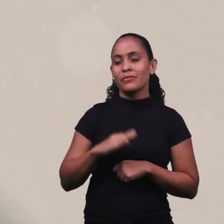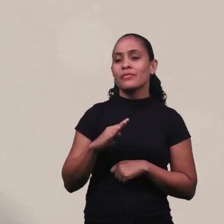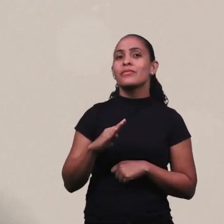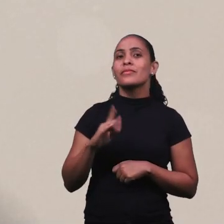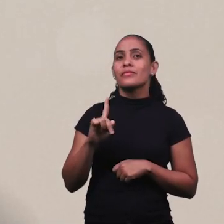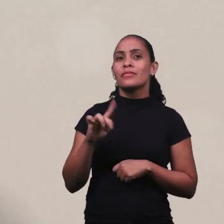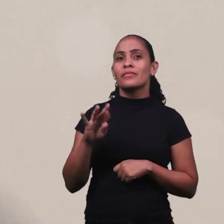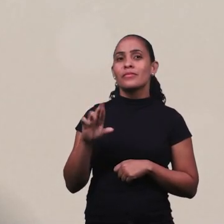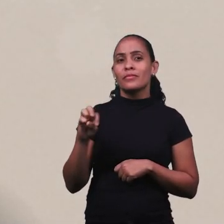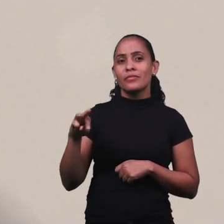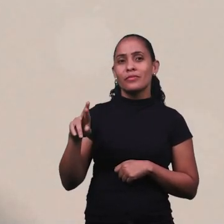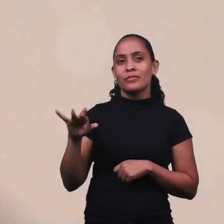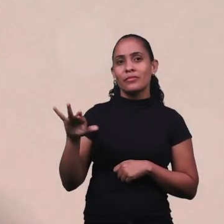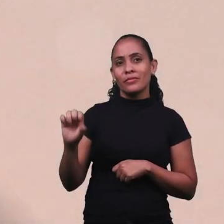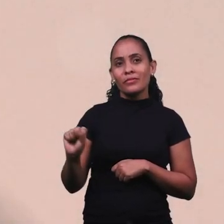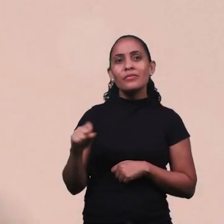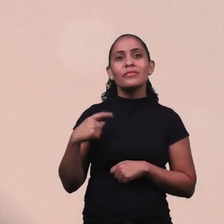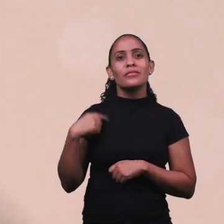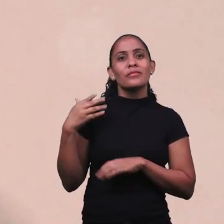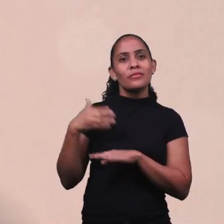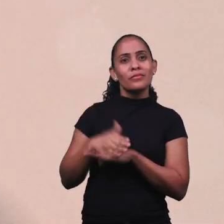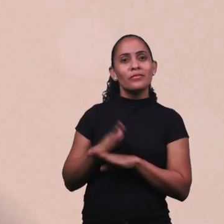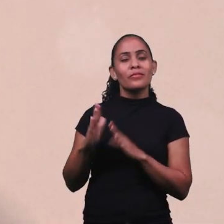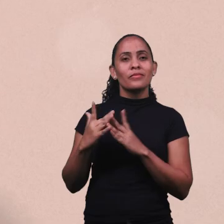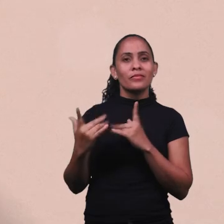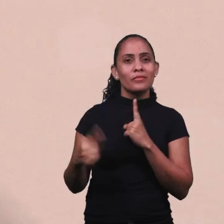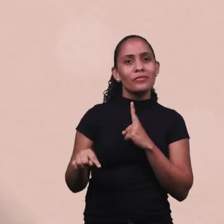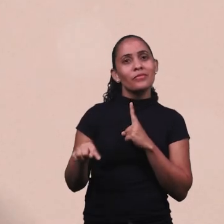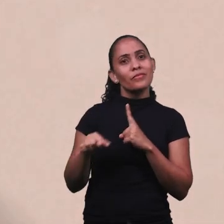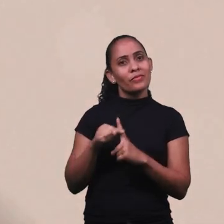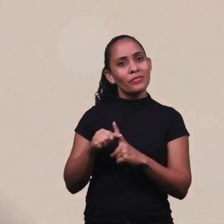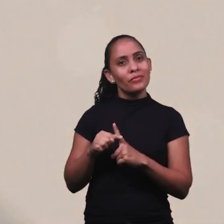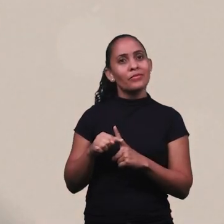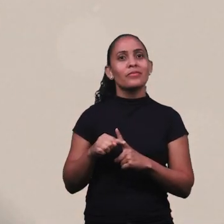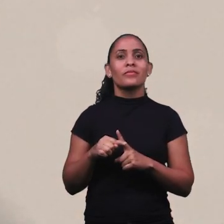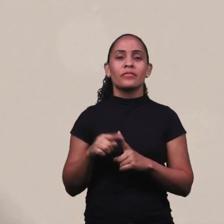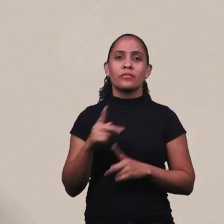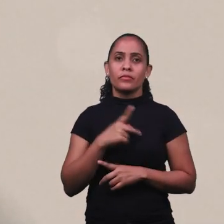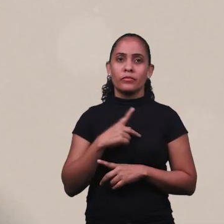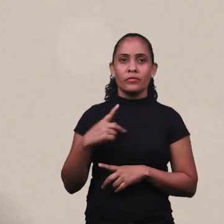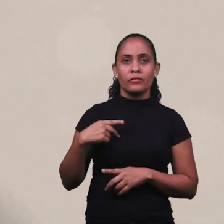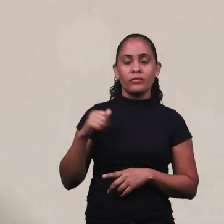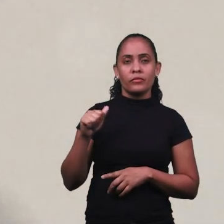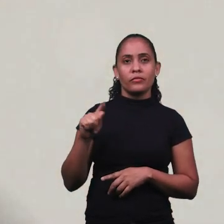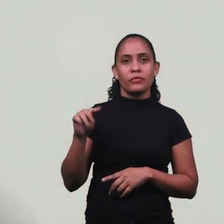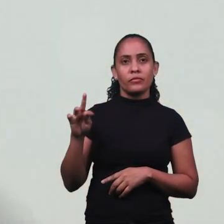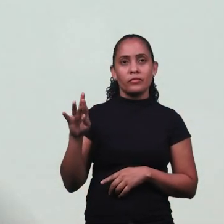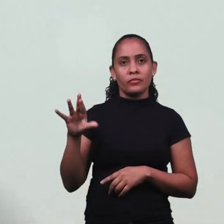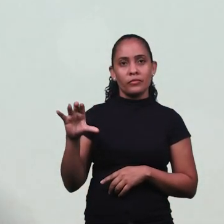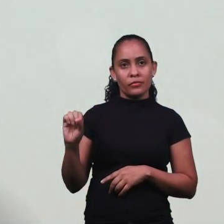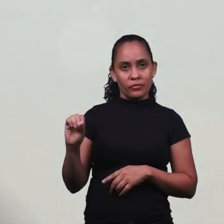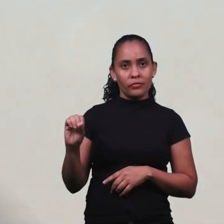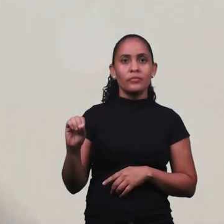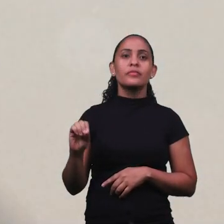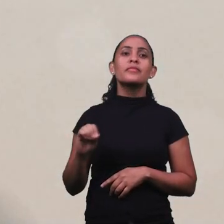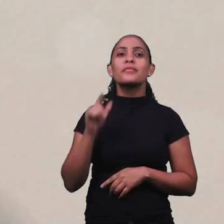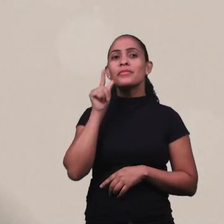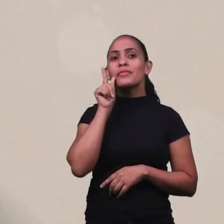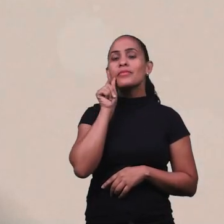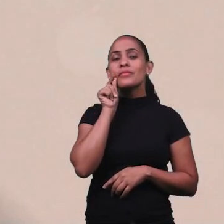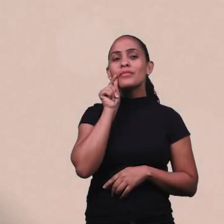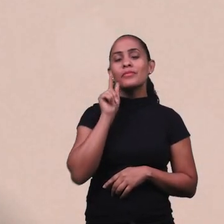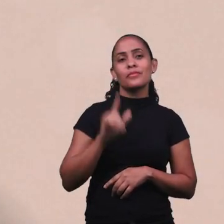Moraes, congrego na igreja do Jaguaribe, no Ministério do Pastor Adalto, União dos Palmares,